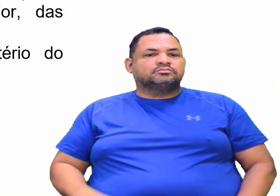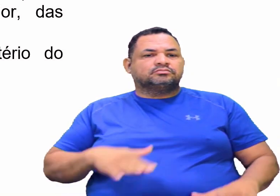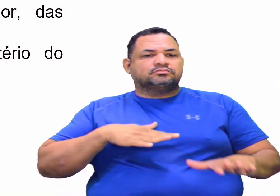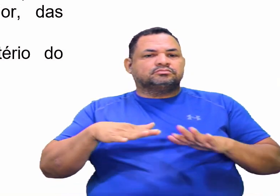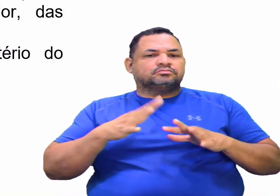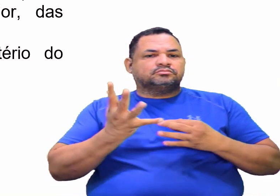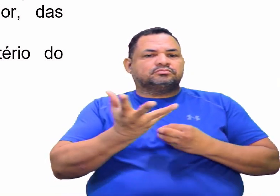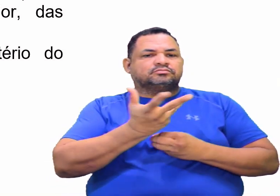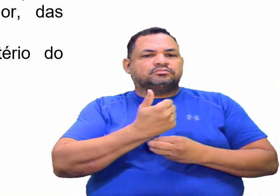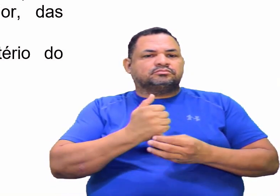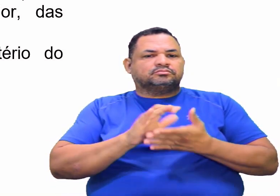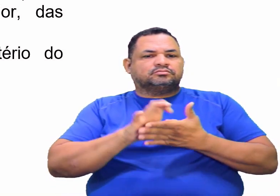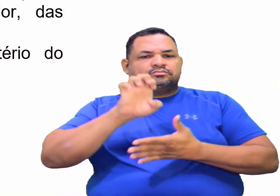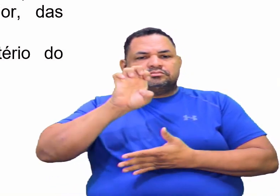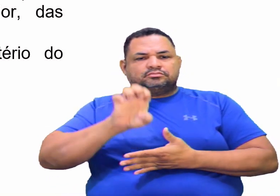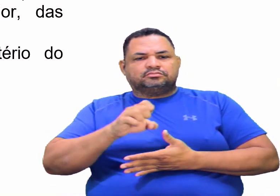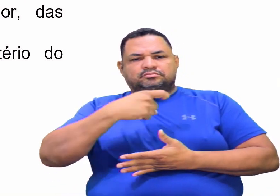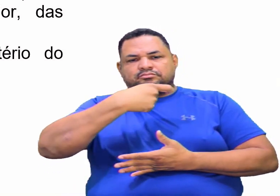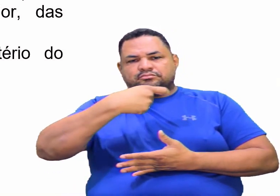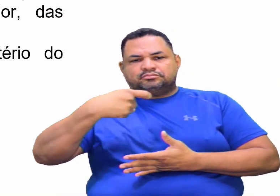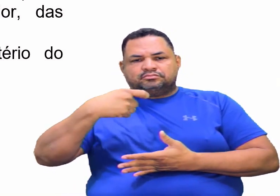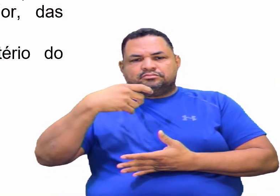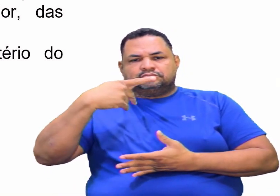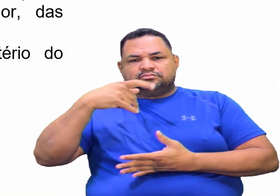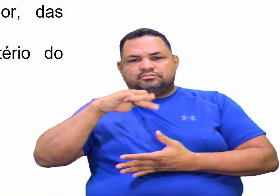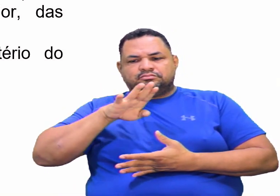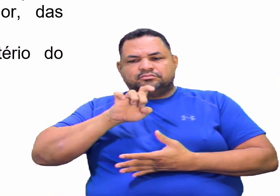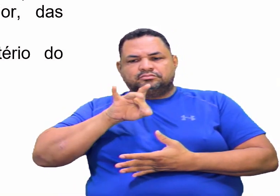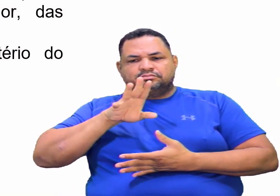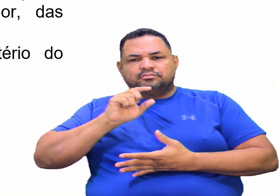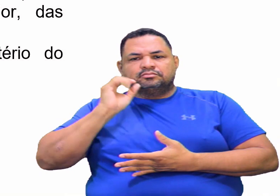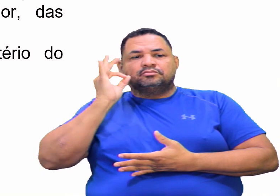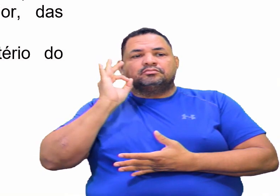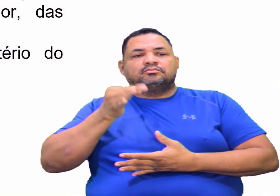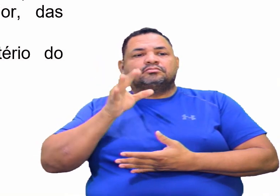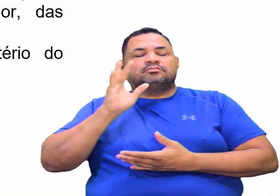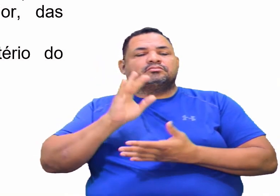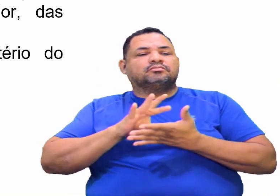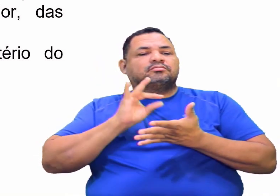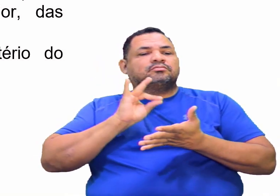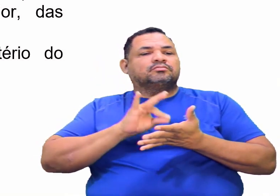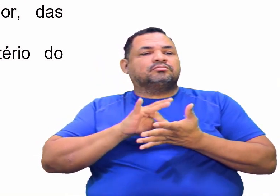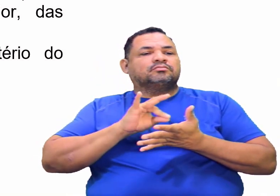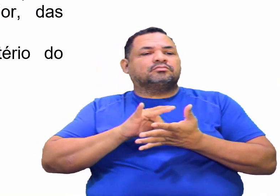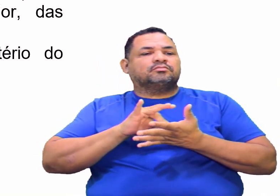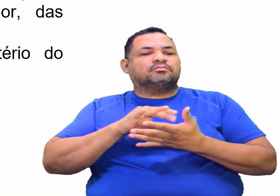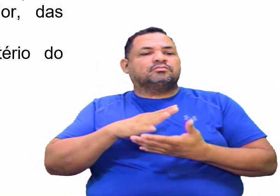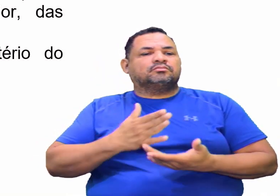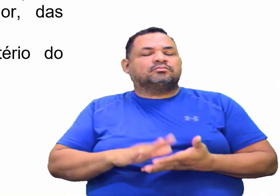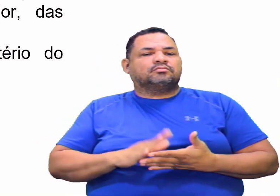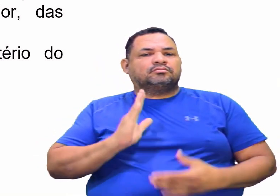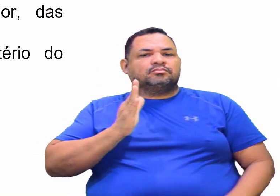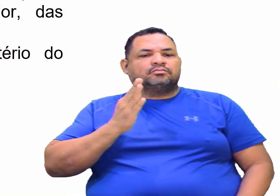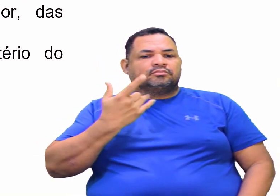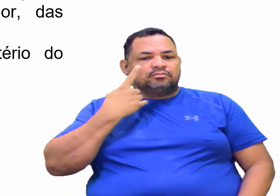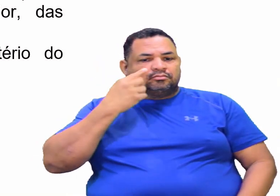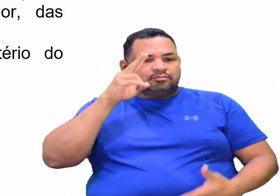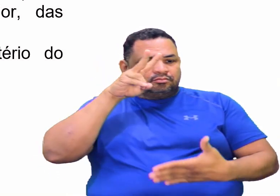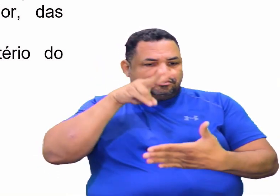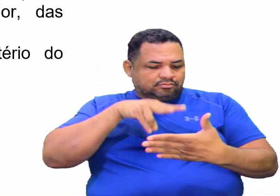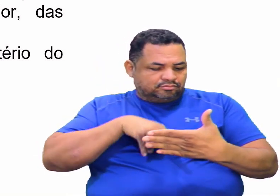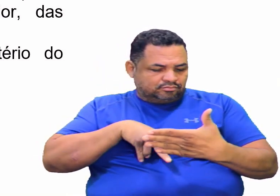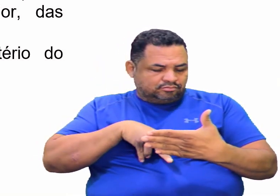Sobre o movimento artístico expressionismo, é correto afirmar: aluno, já te falei, você tem que